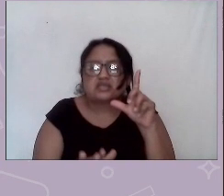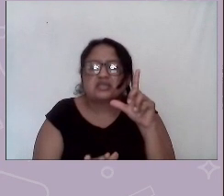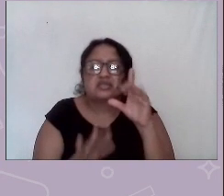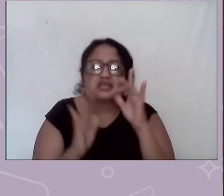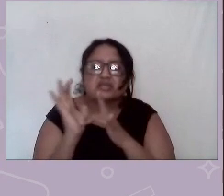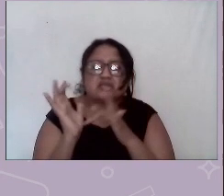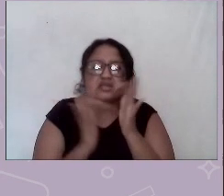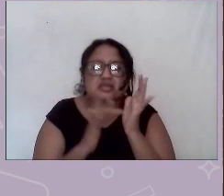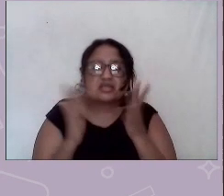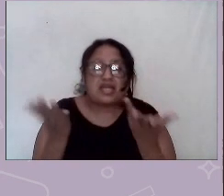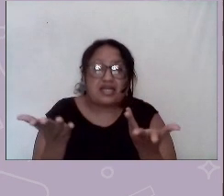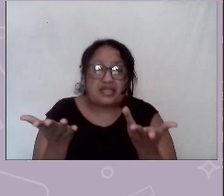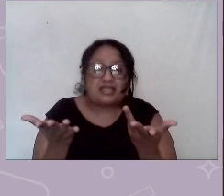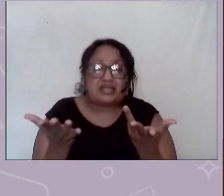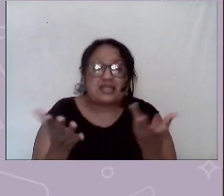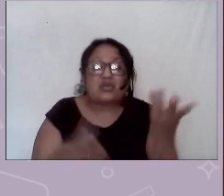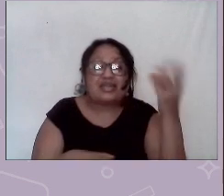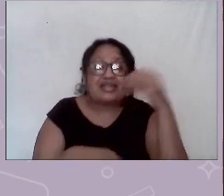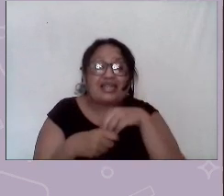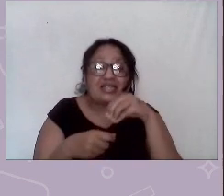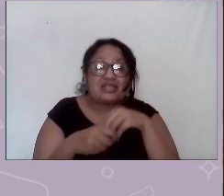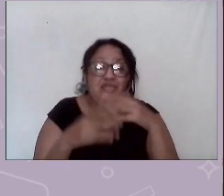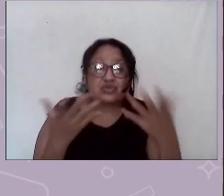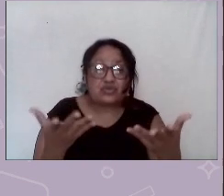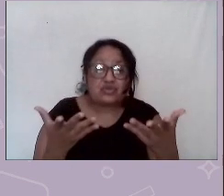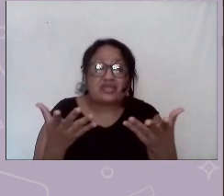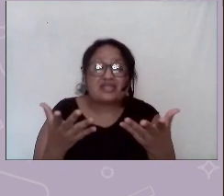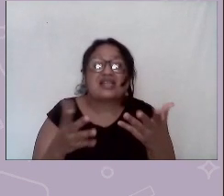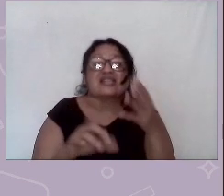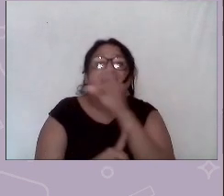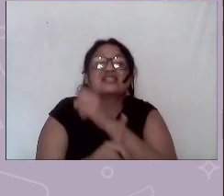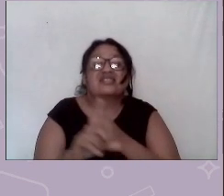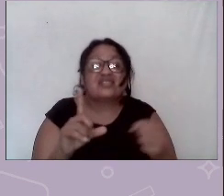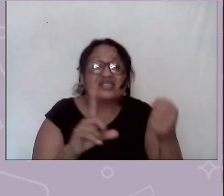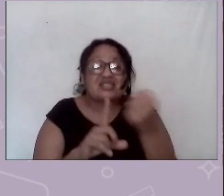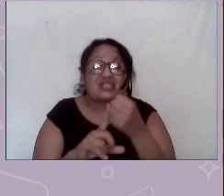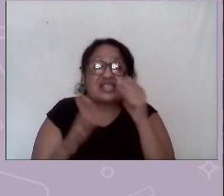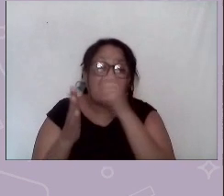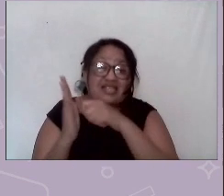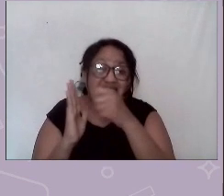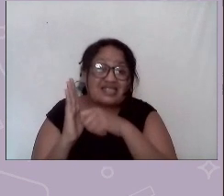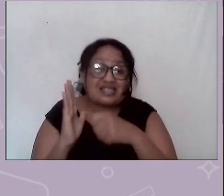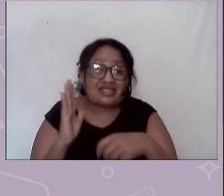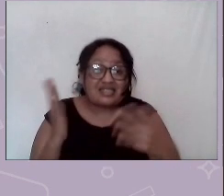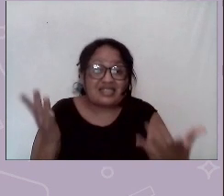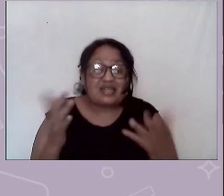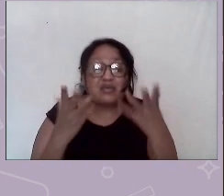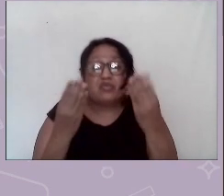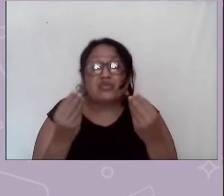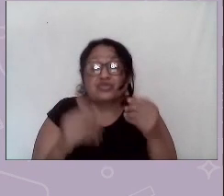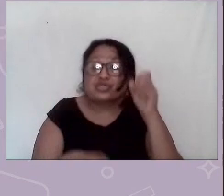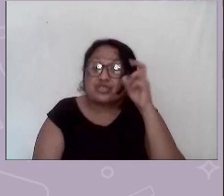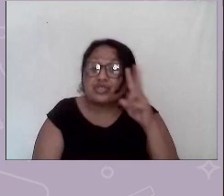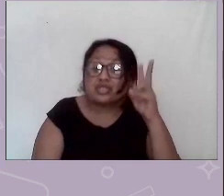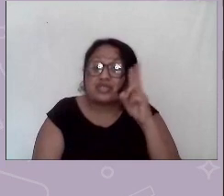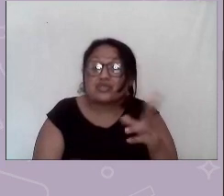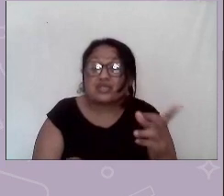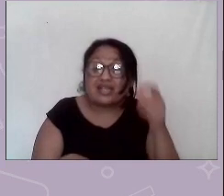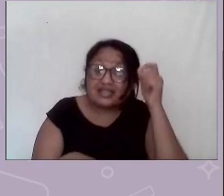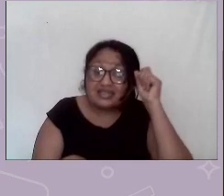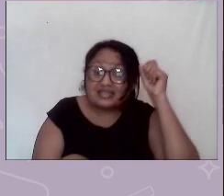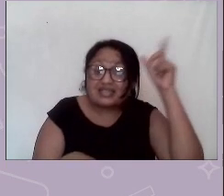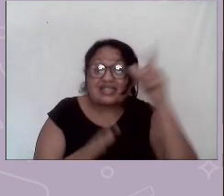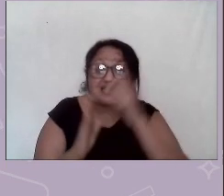a escrita foi a mais emblemática para muitos historiadores a invenção da